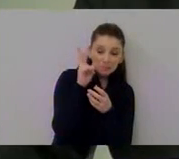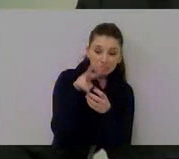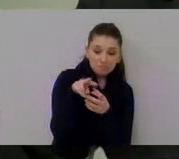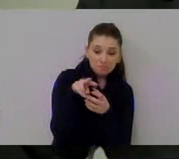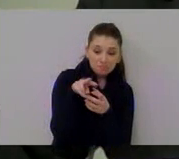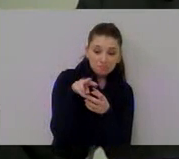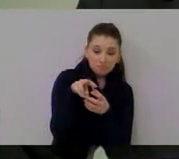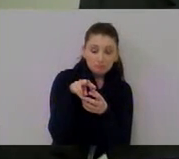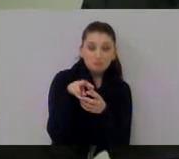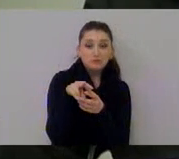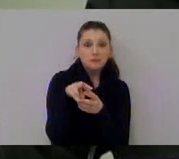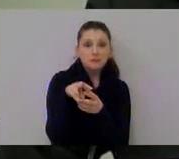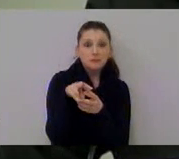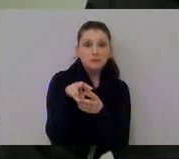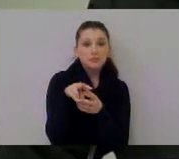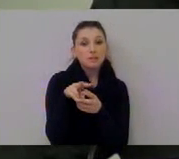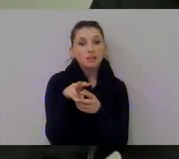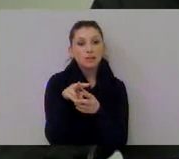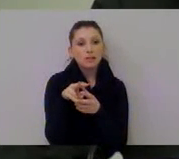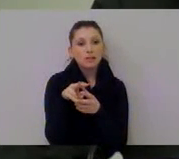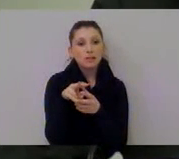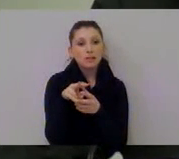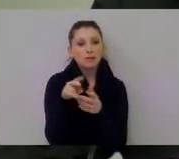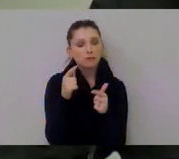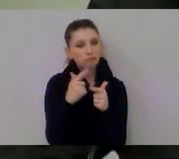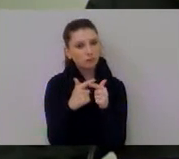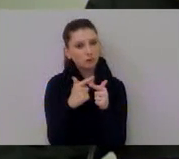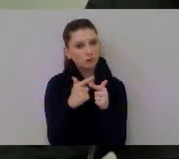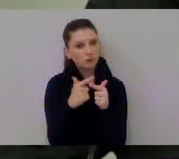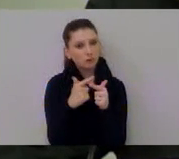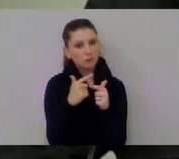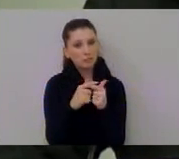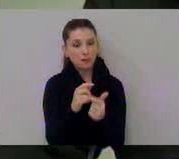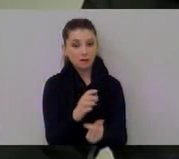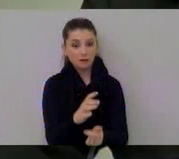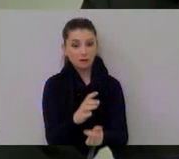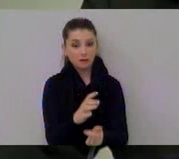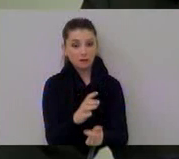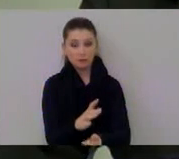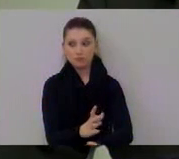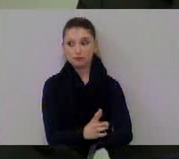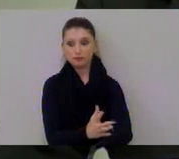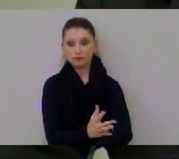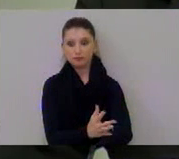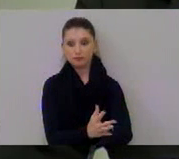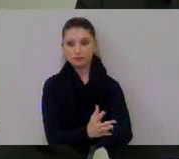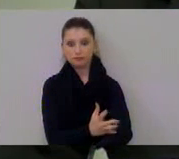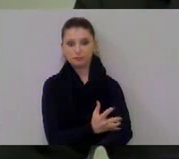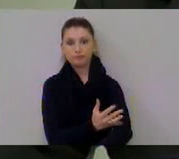muito arrepiante, na verdade, nessa tribuna, há umas